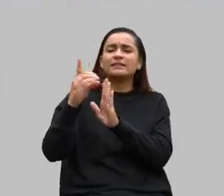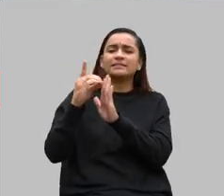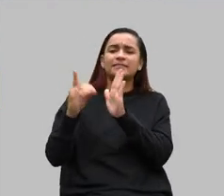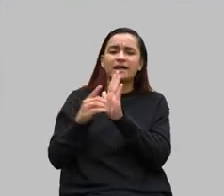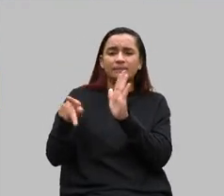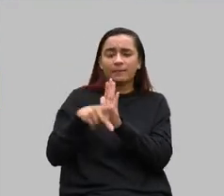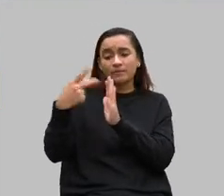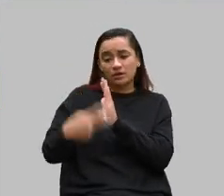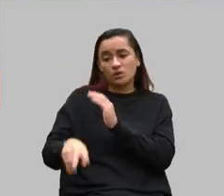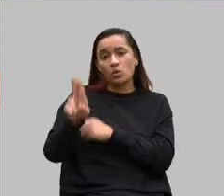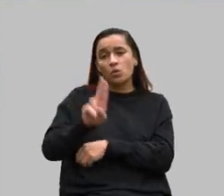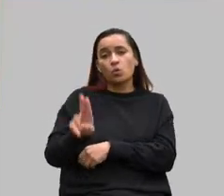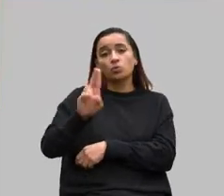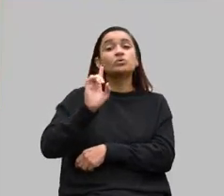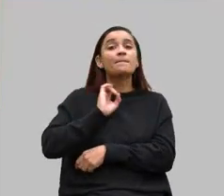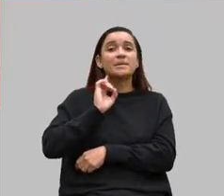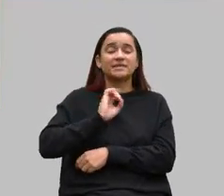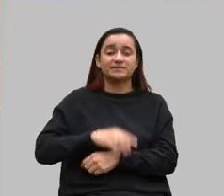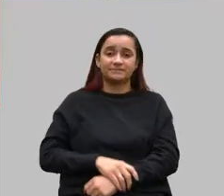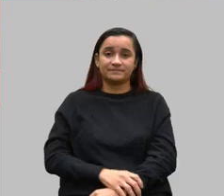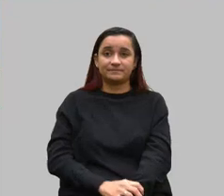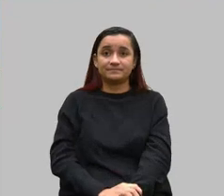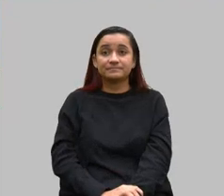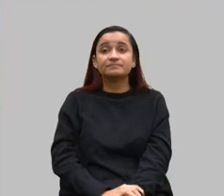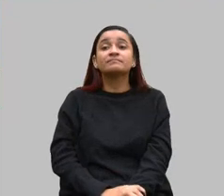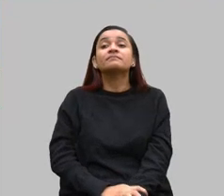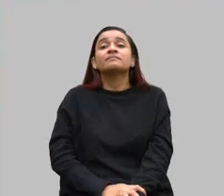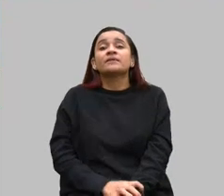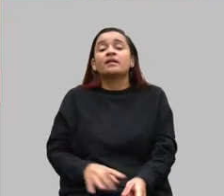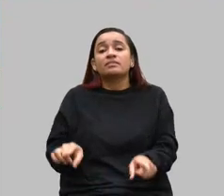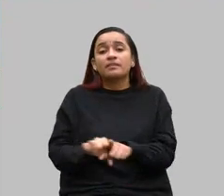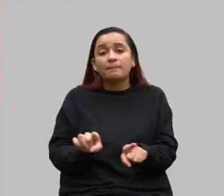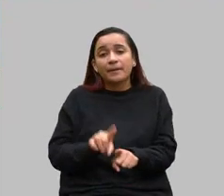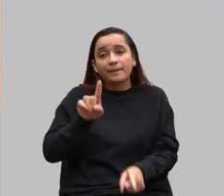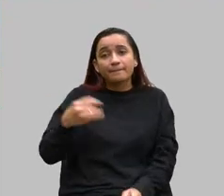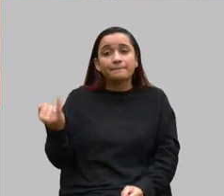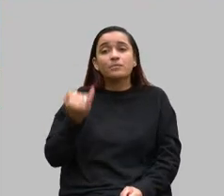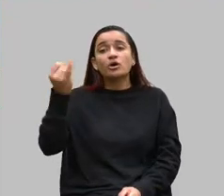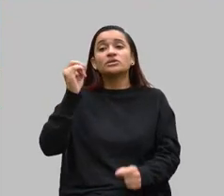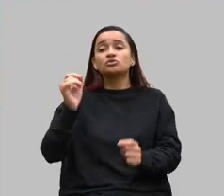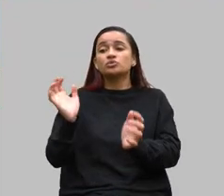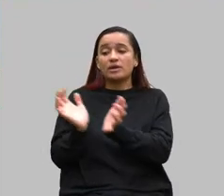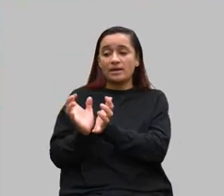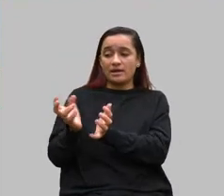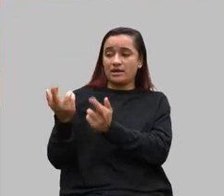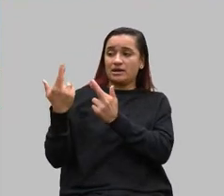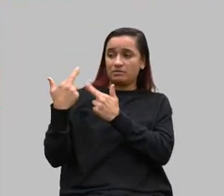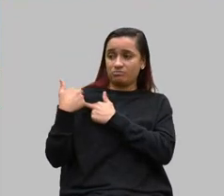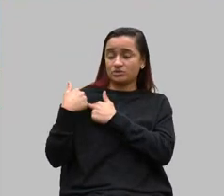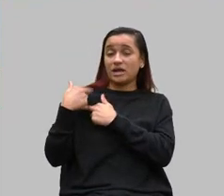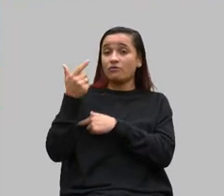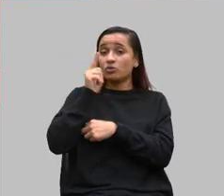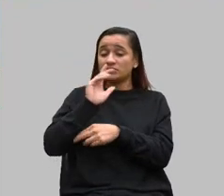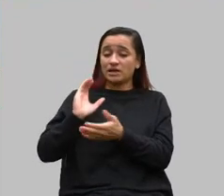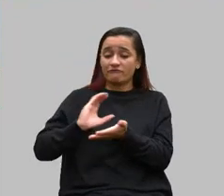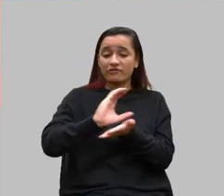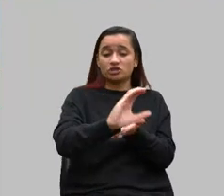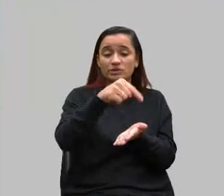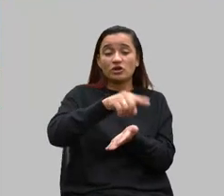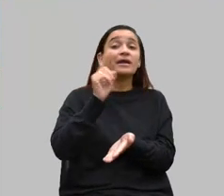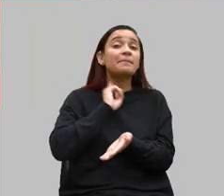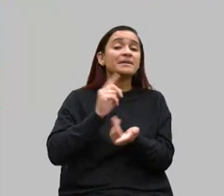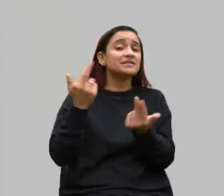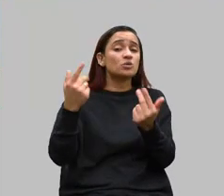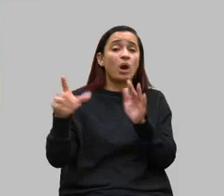Minas Gerais e é importante também que essas concessionárias garantam investimentos em Minas como uma da lei porque